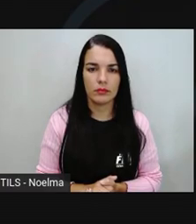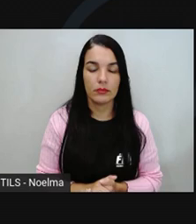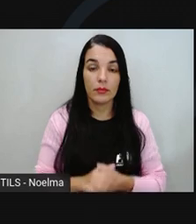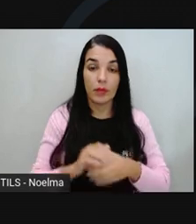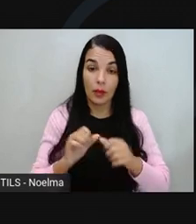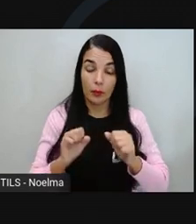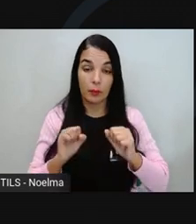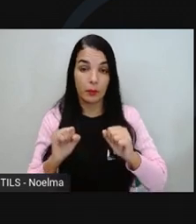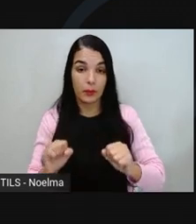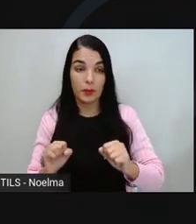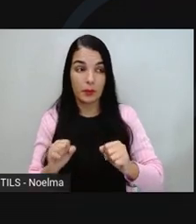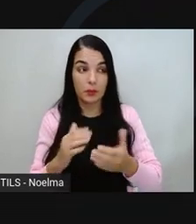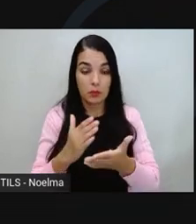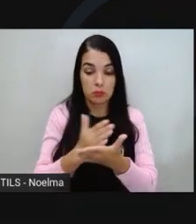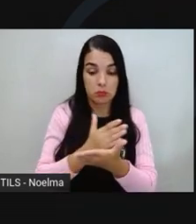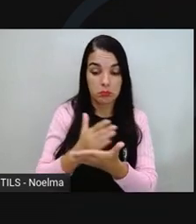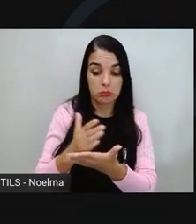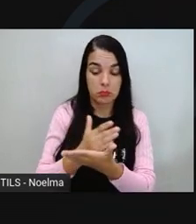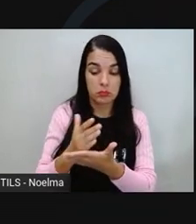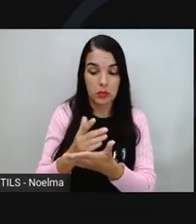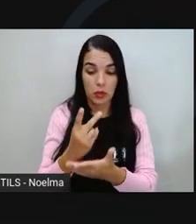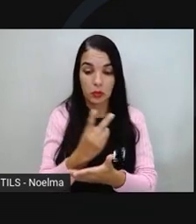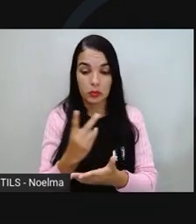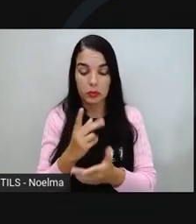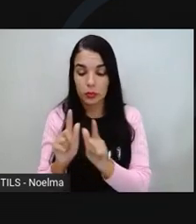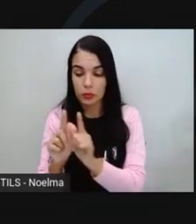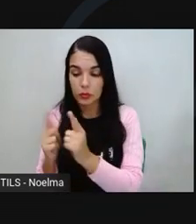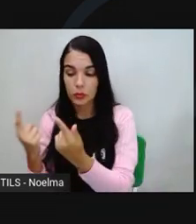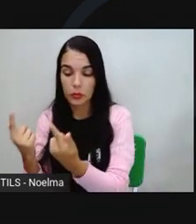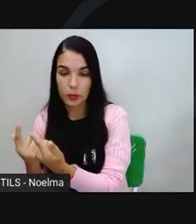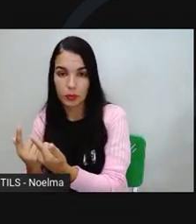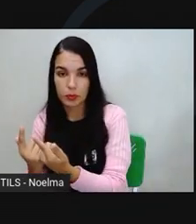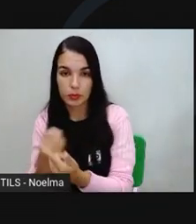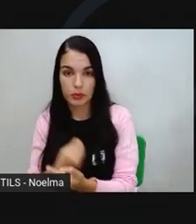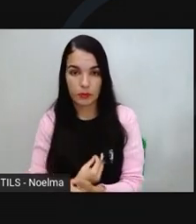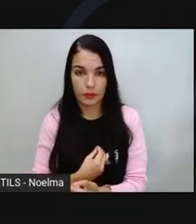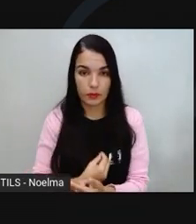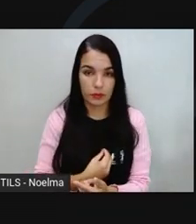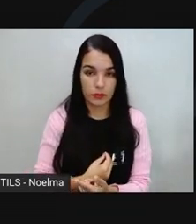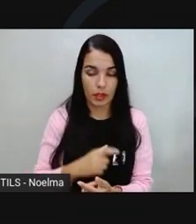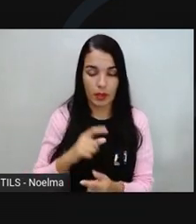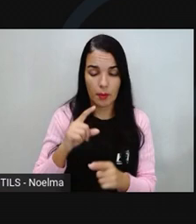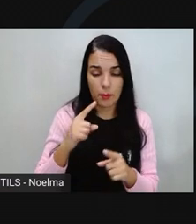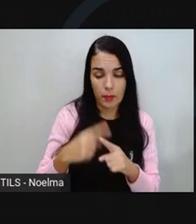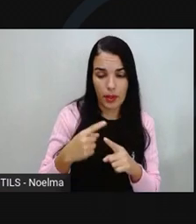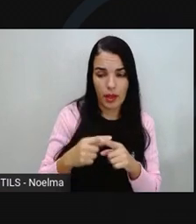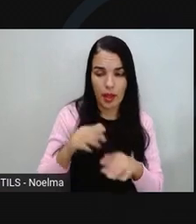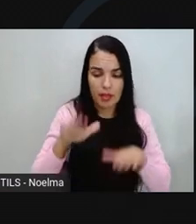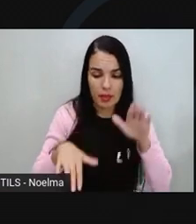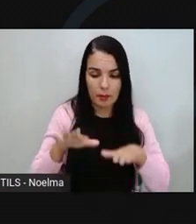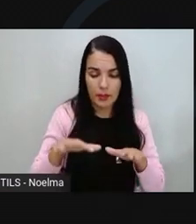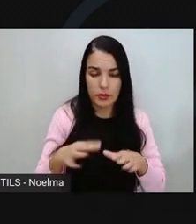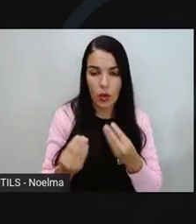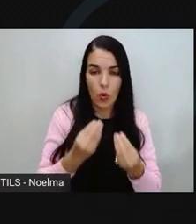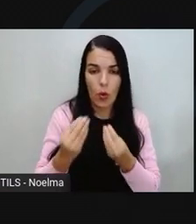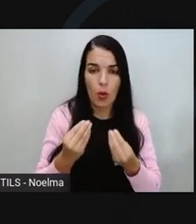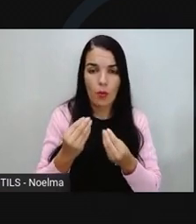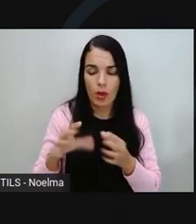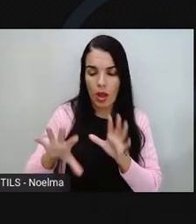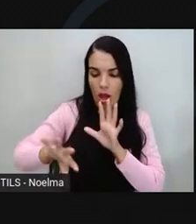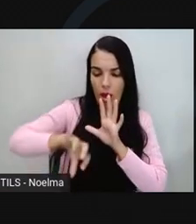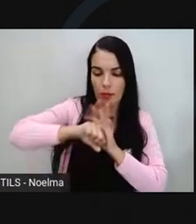Podemos dividir os seres vivos em dois grupos, dependendo da forma como obtêm energia.